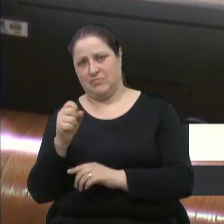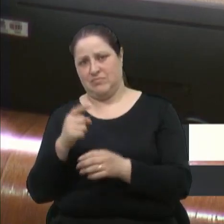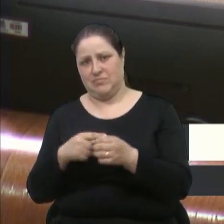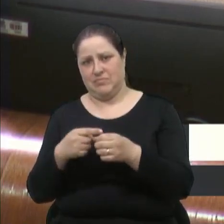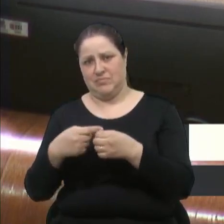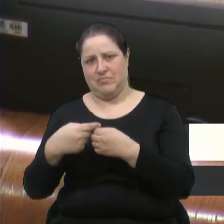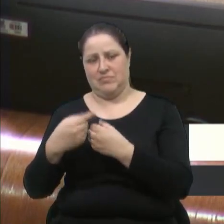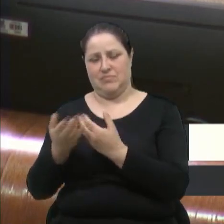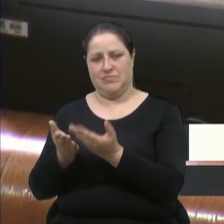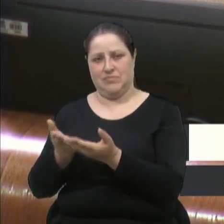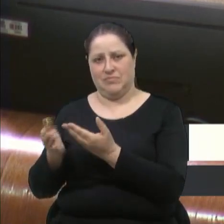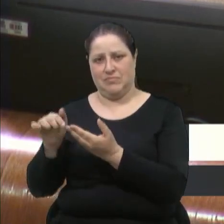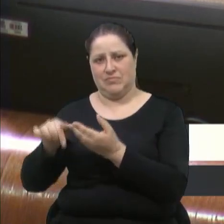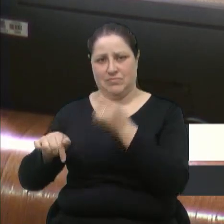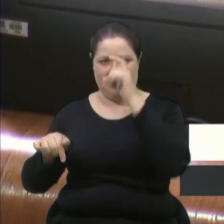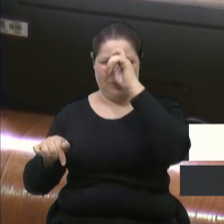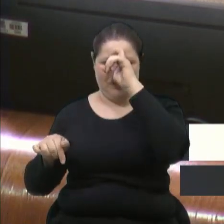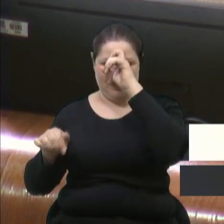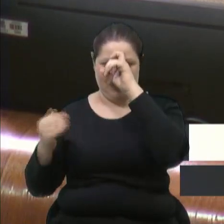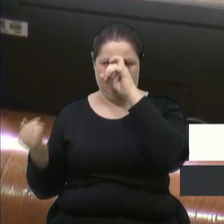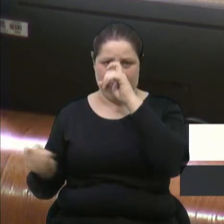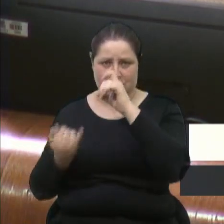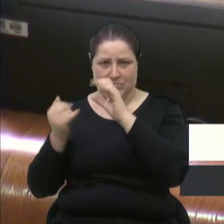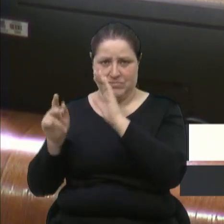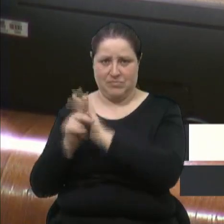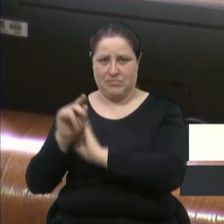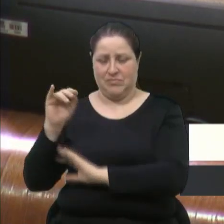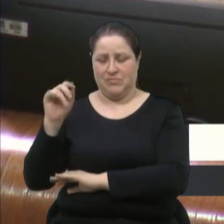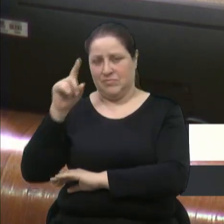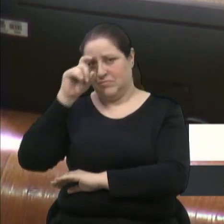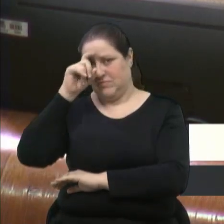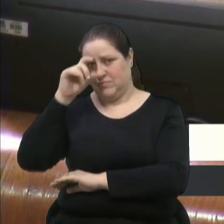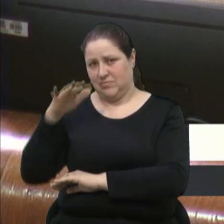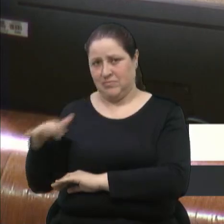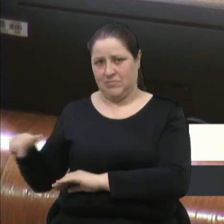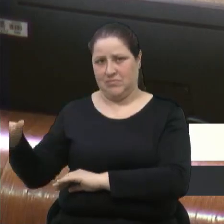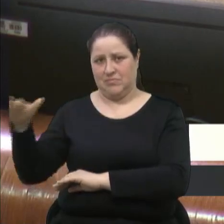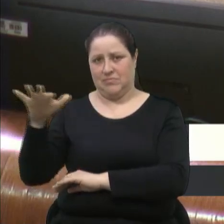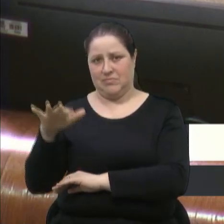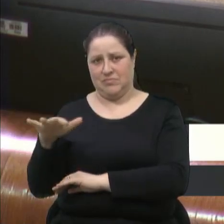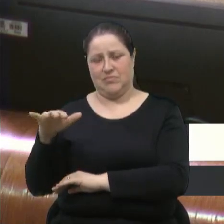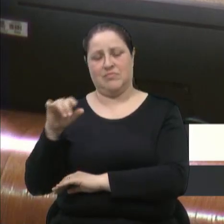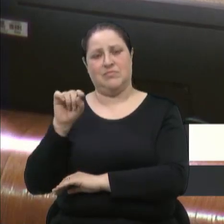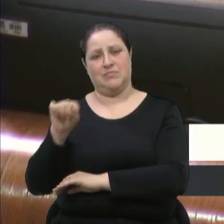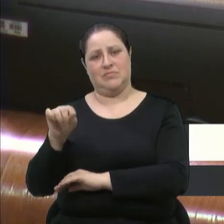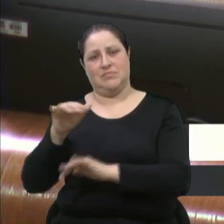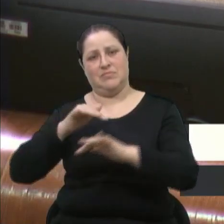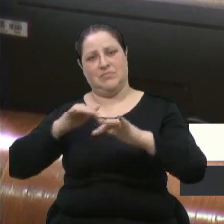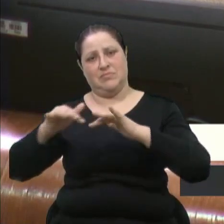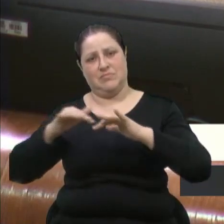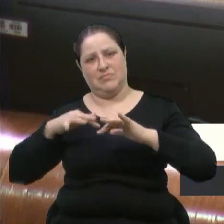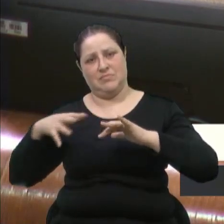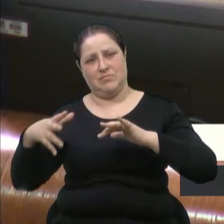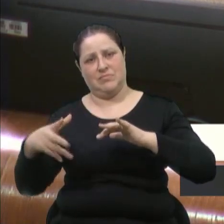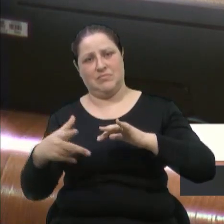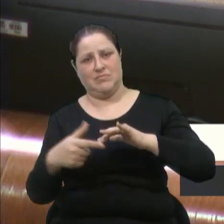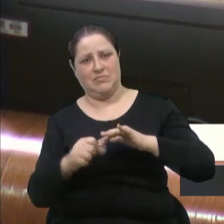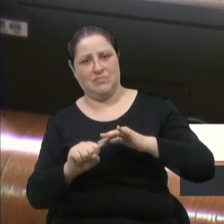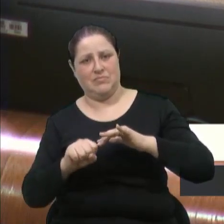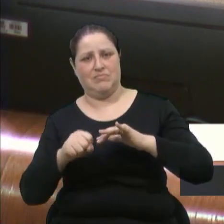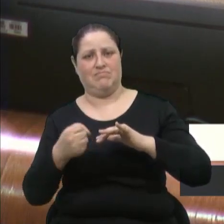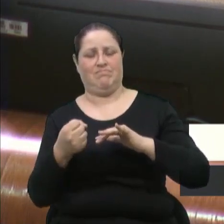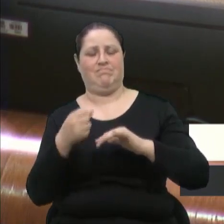esse hospital tão importante, que é o Hospital Geral. E dizer o quanto essa mobilização de todas as forças